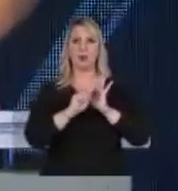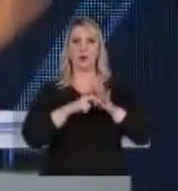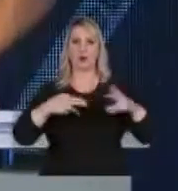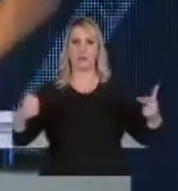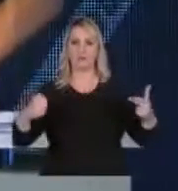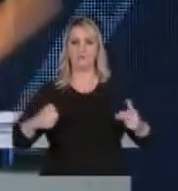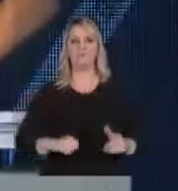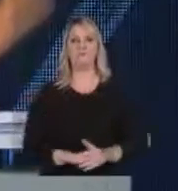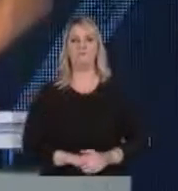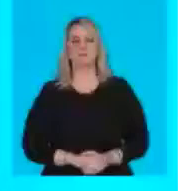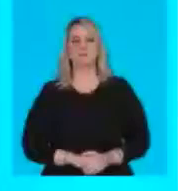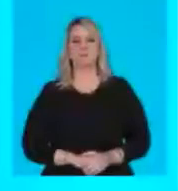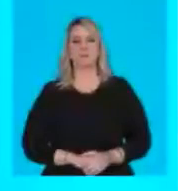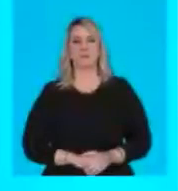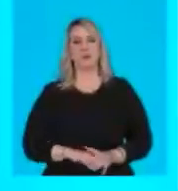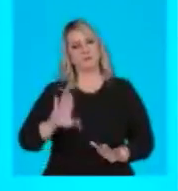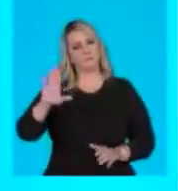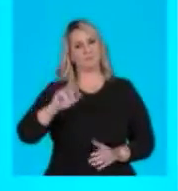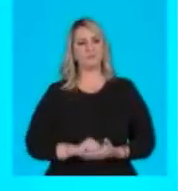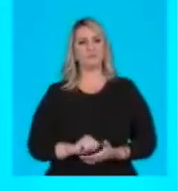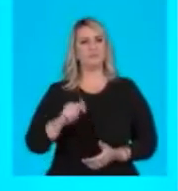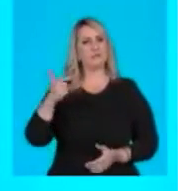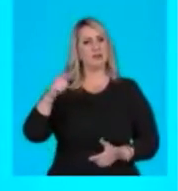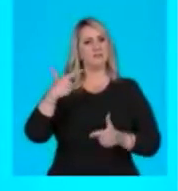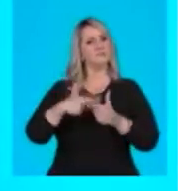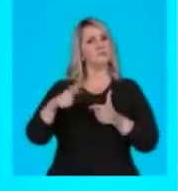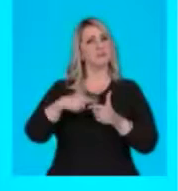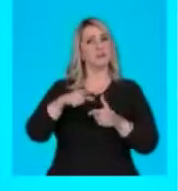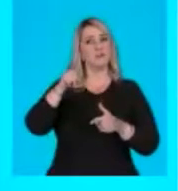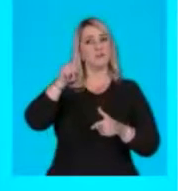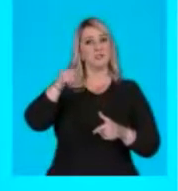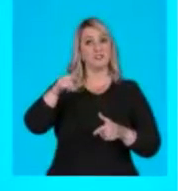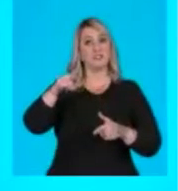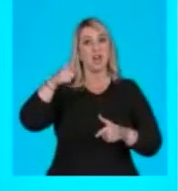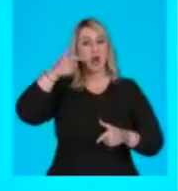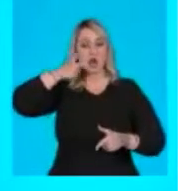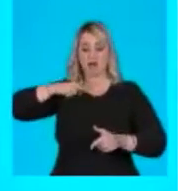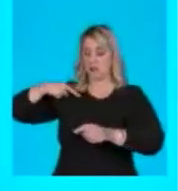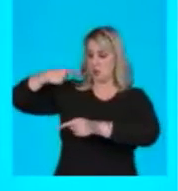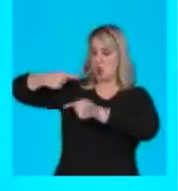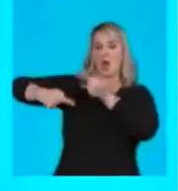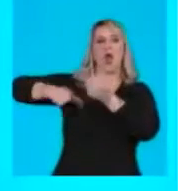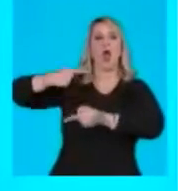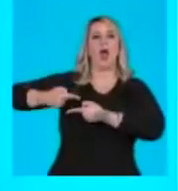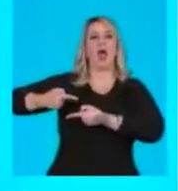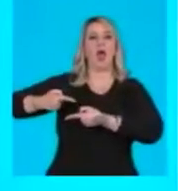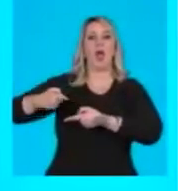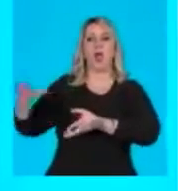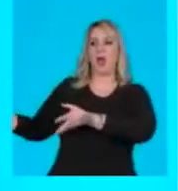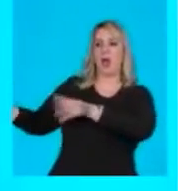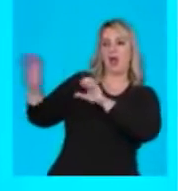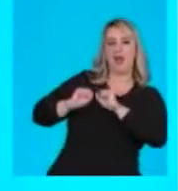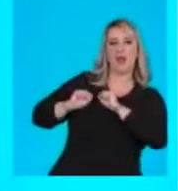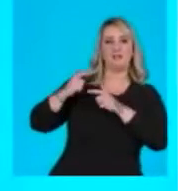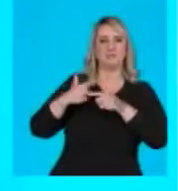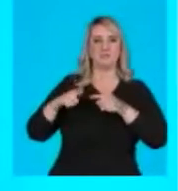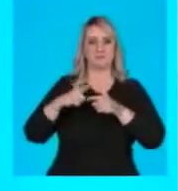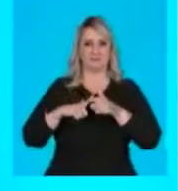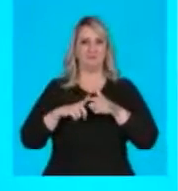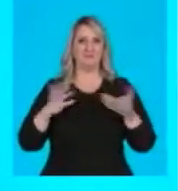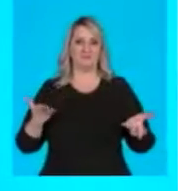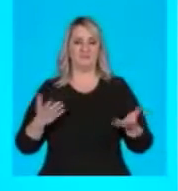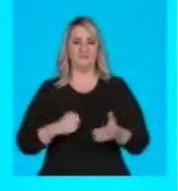minuto para tréplica o flávio você não tem problema você é dan em poupar é importante dizer que